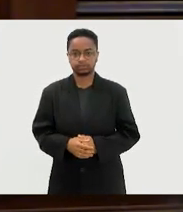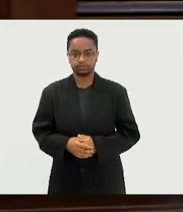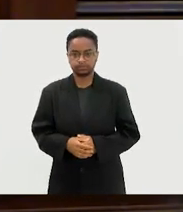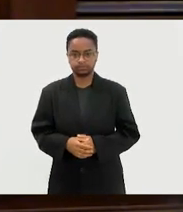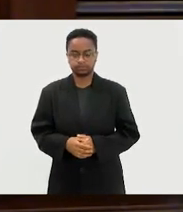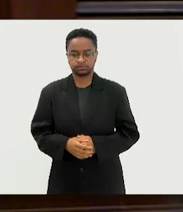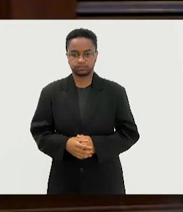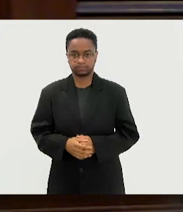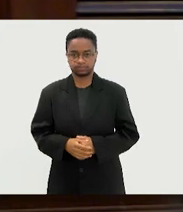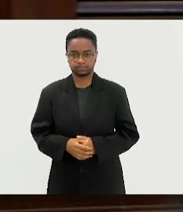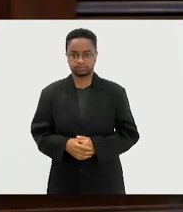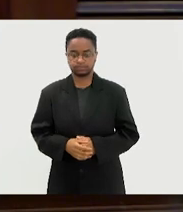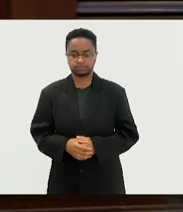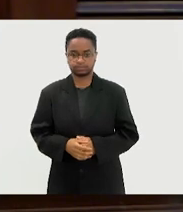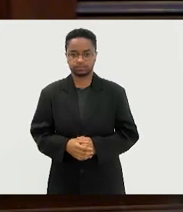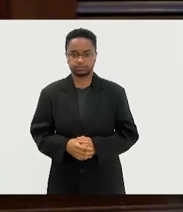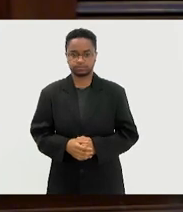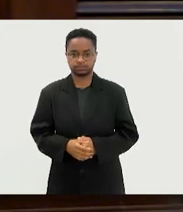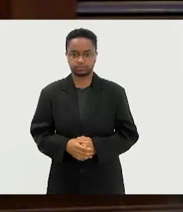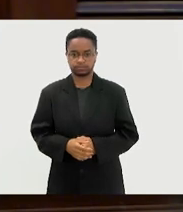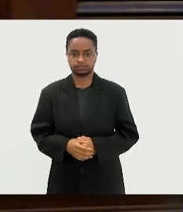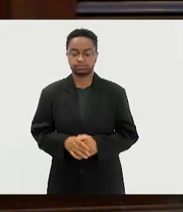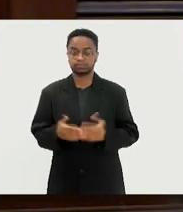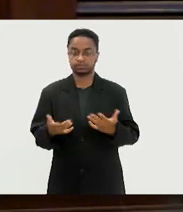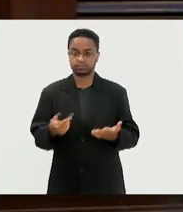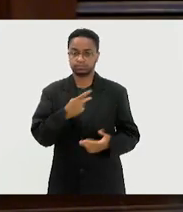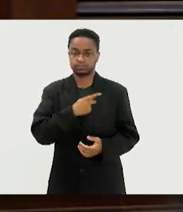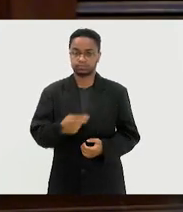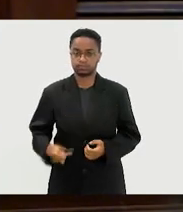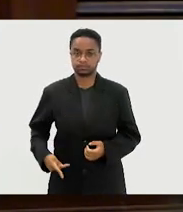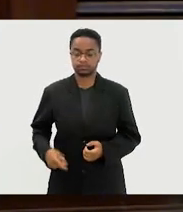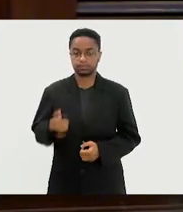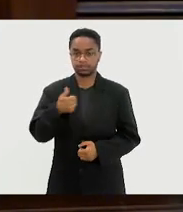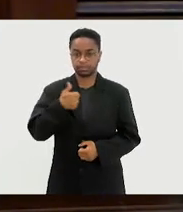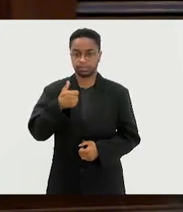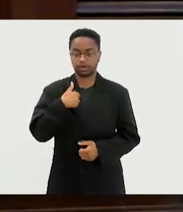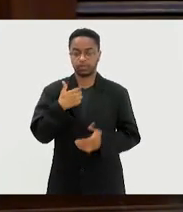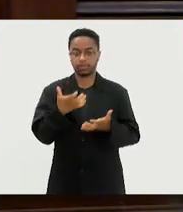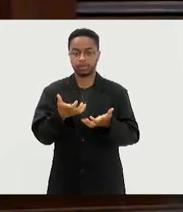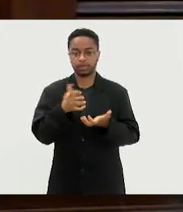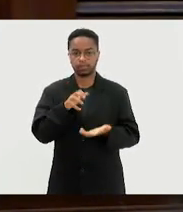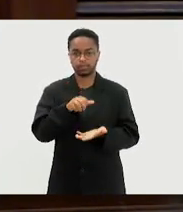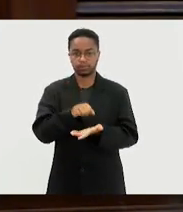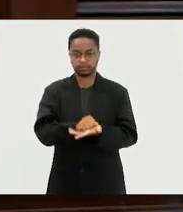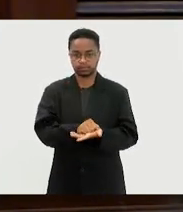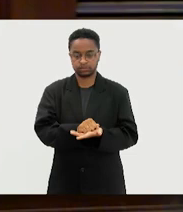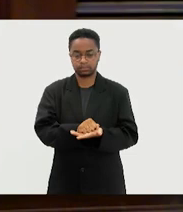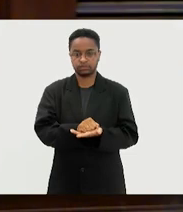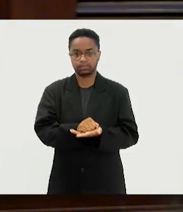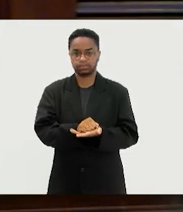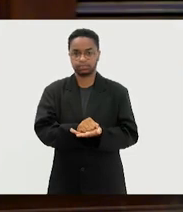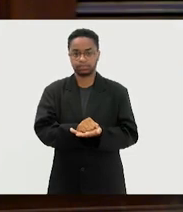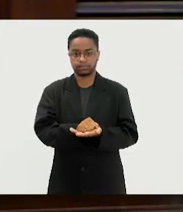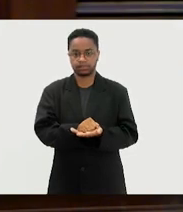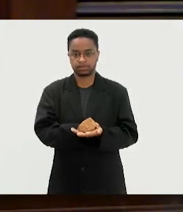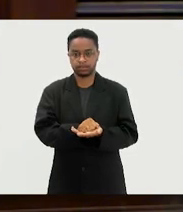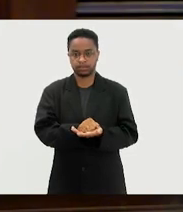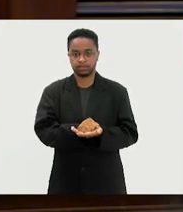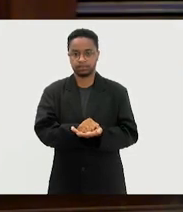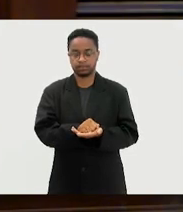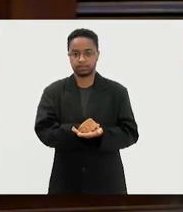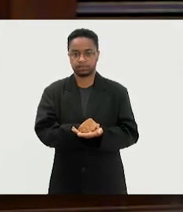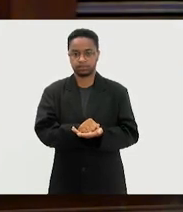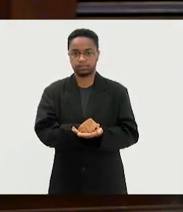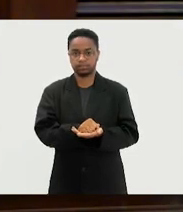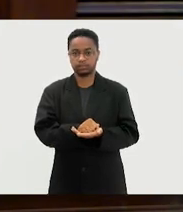senhor presidente, primeiro registrar que as